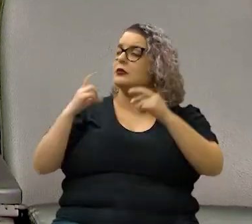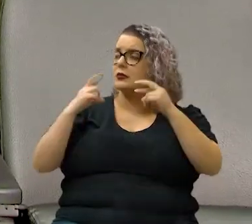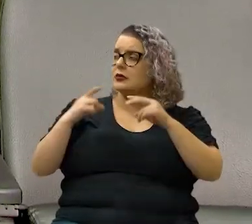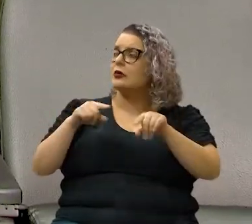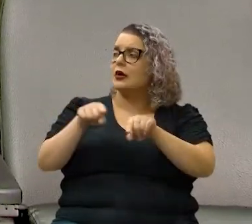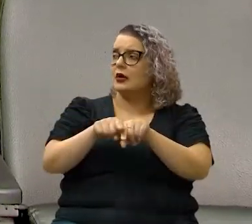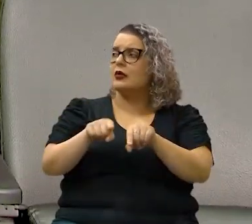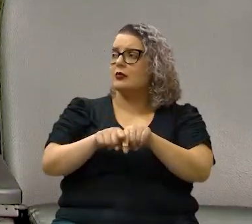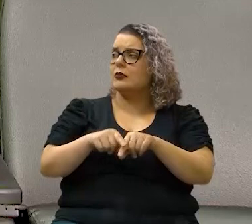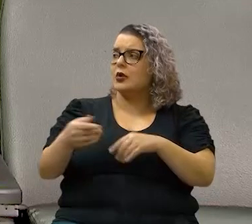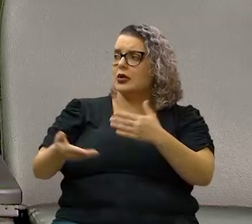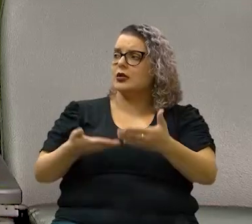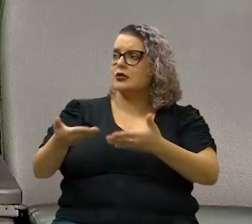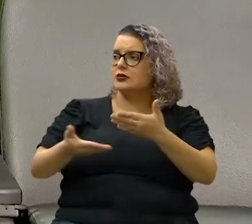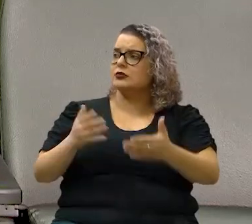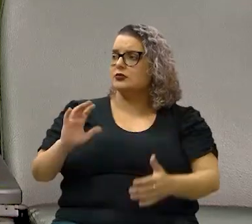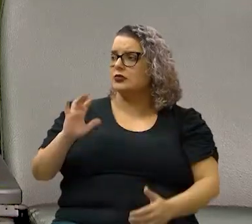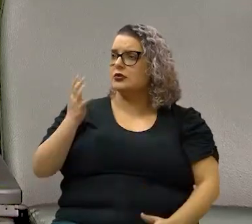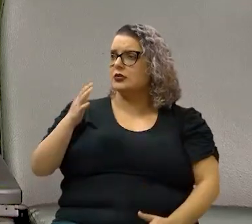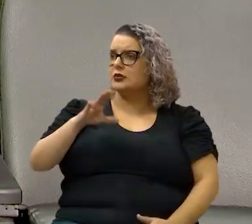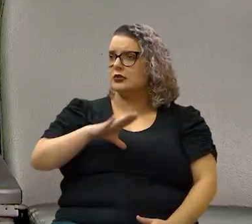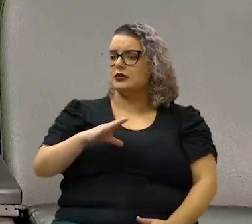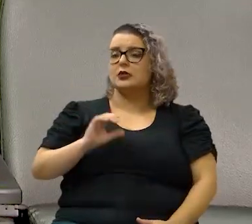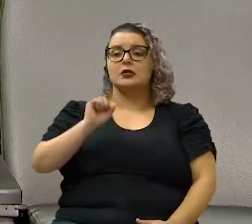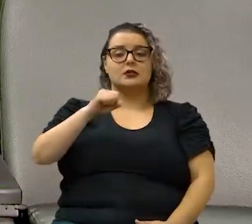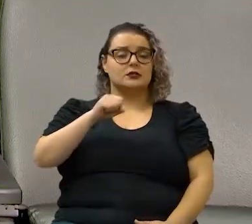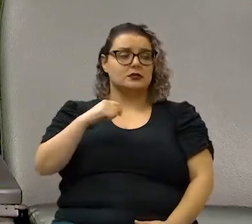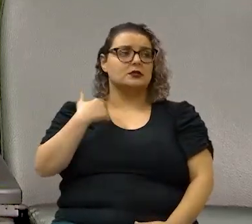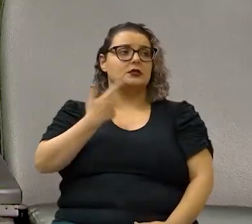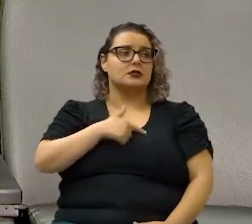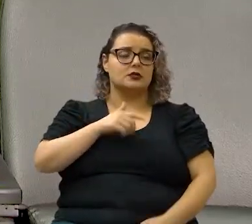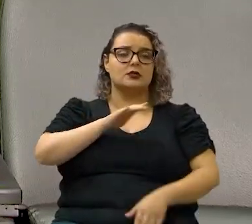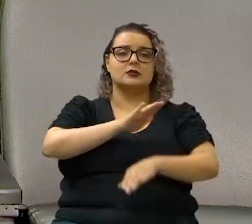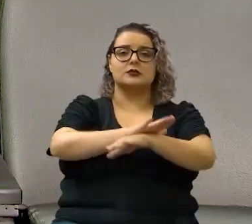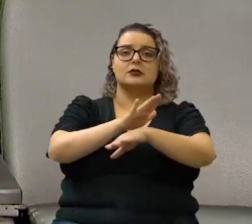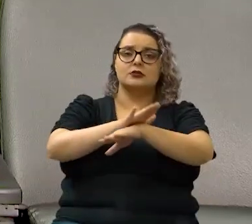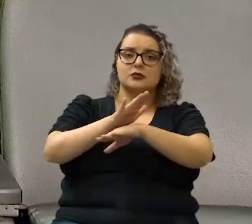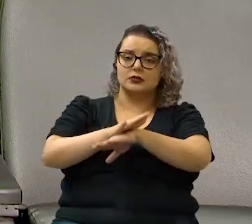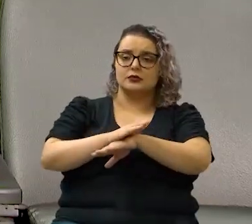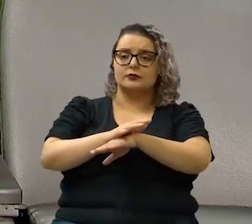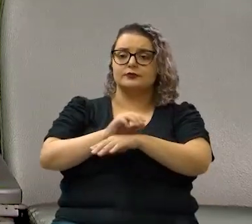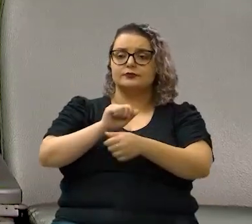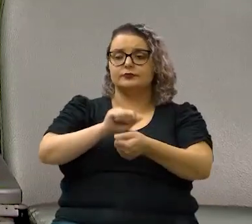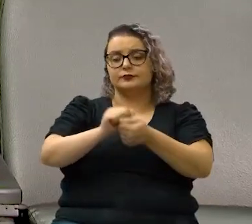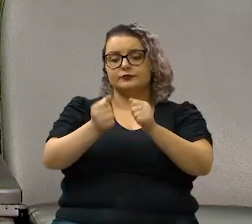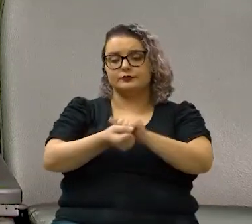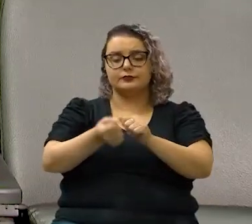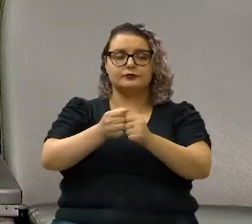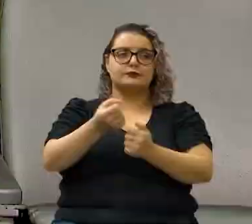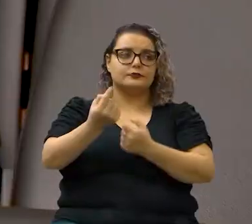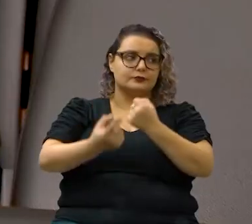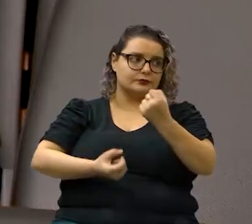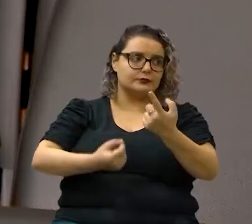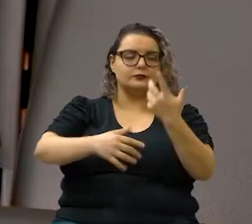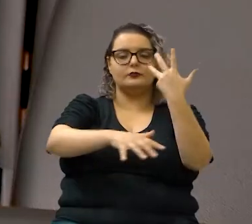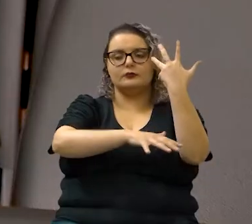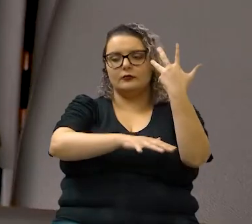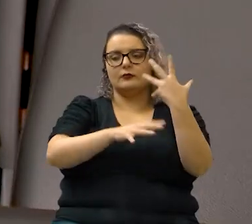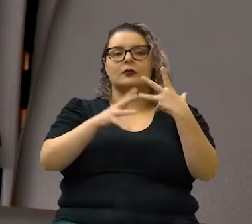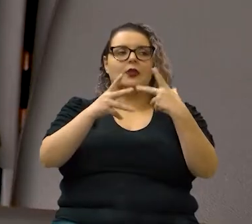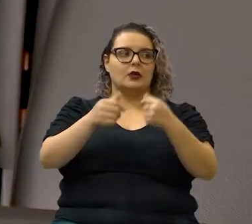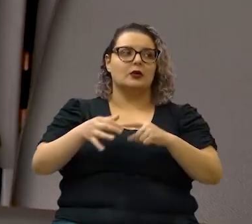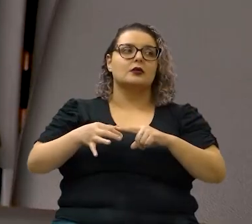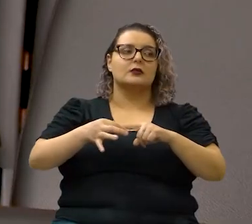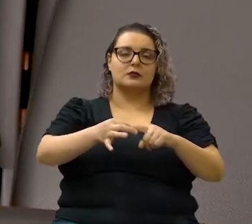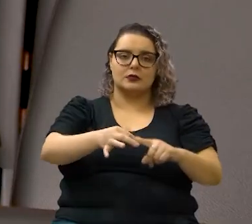Existe essa fiscalização para que esse serviço aconteça na cidade? Sim, a gente também ajudou a revitalizar algumas praças, todas